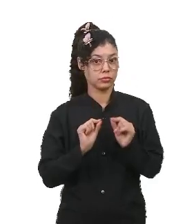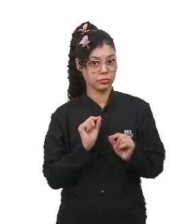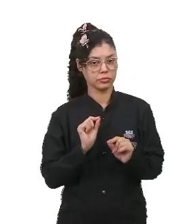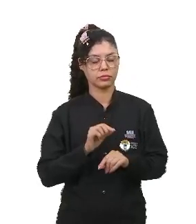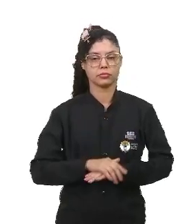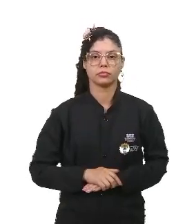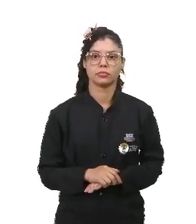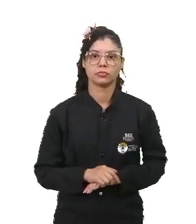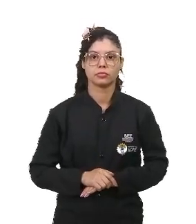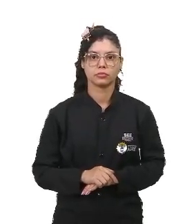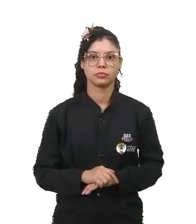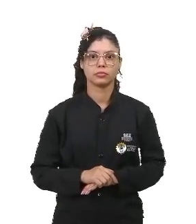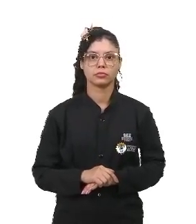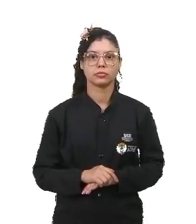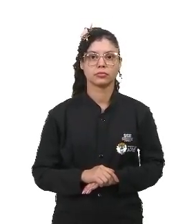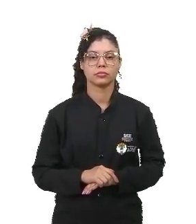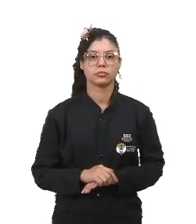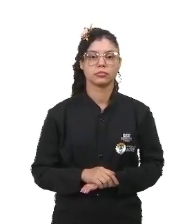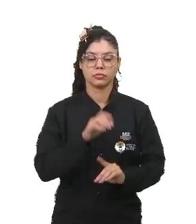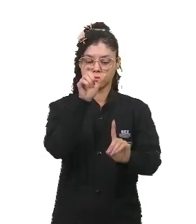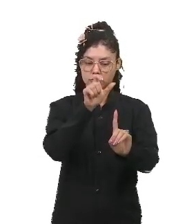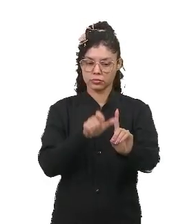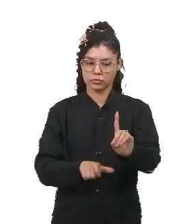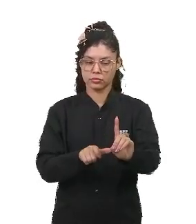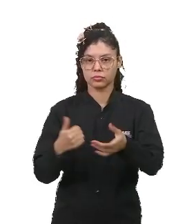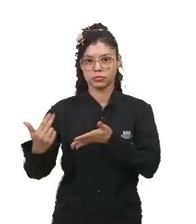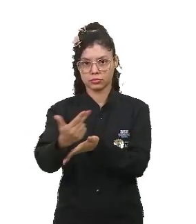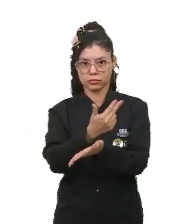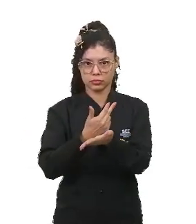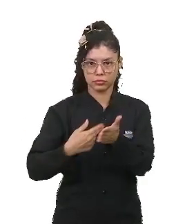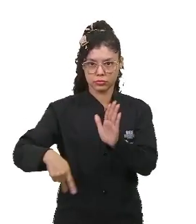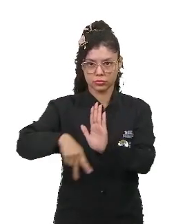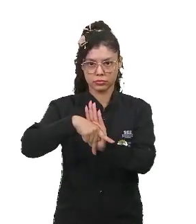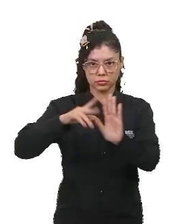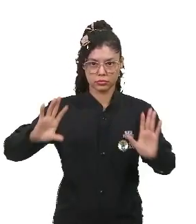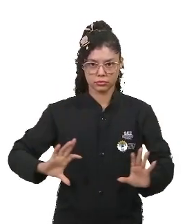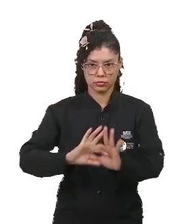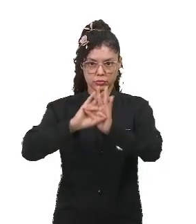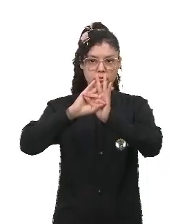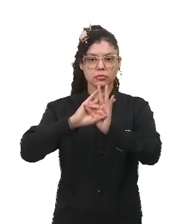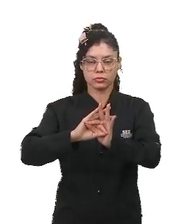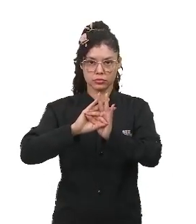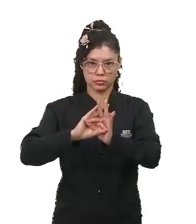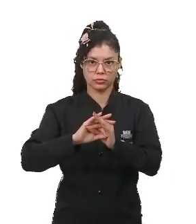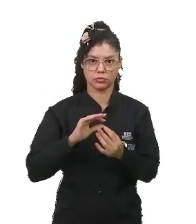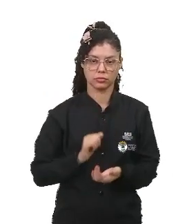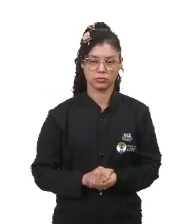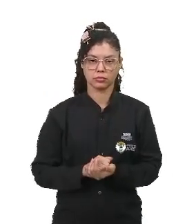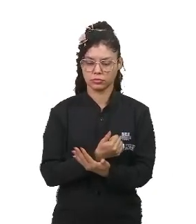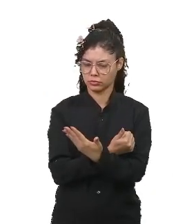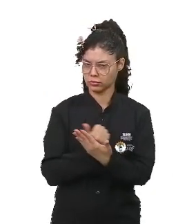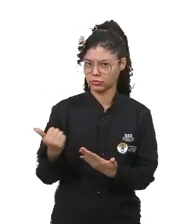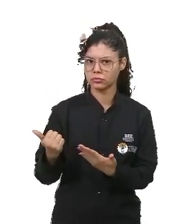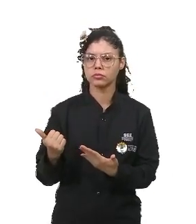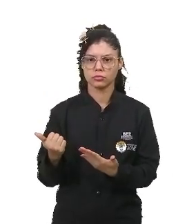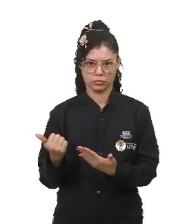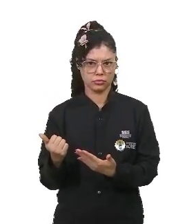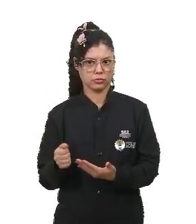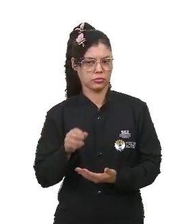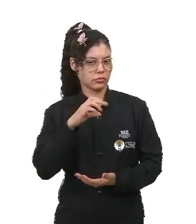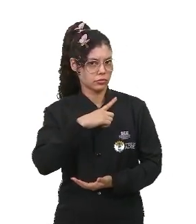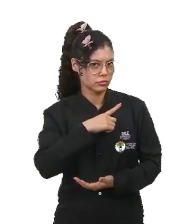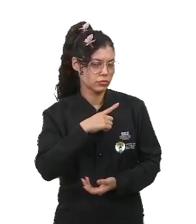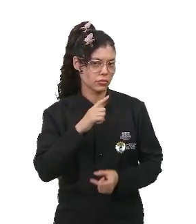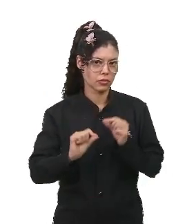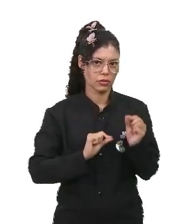teatral. Ela se refere à arte cênica relacionada com a atuação, que